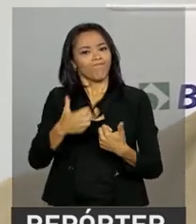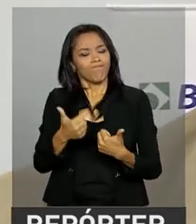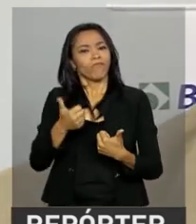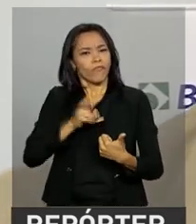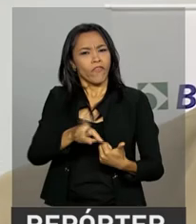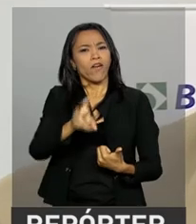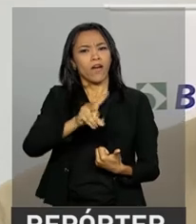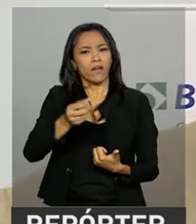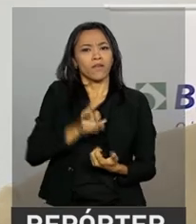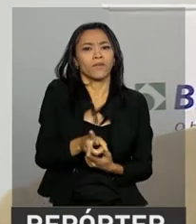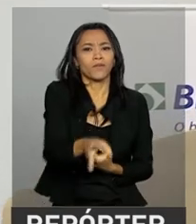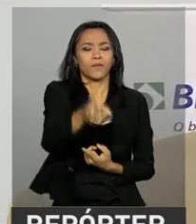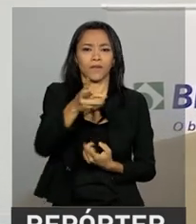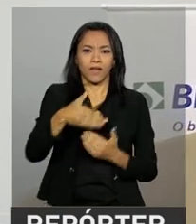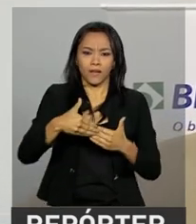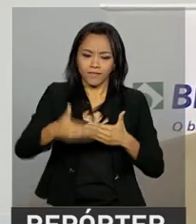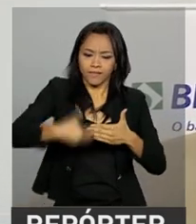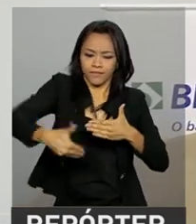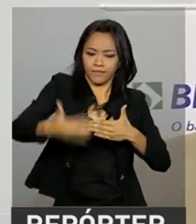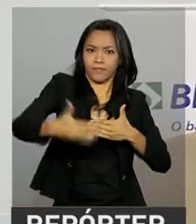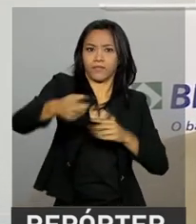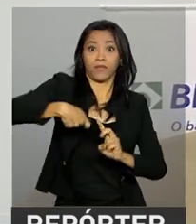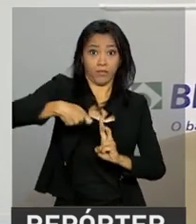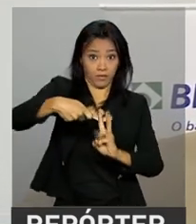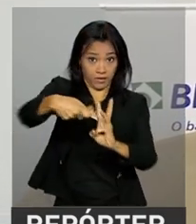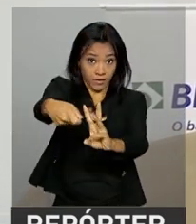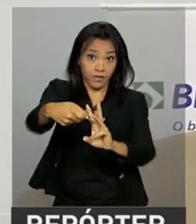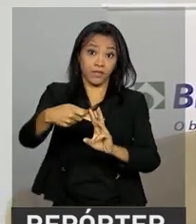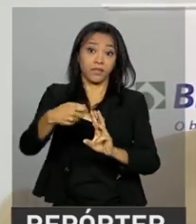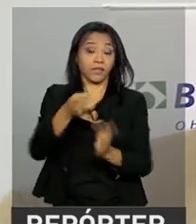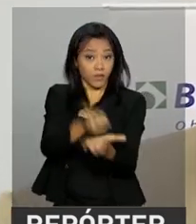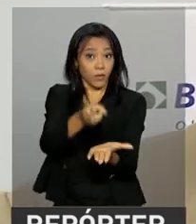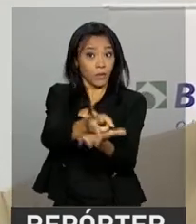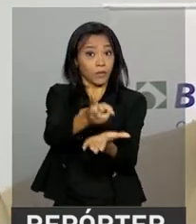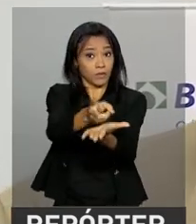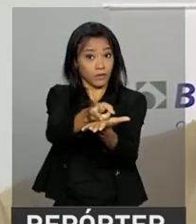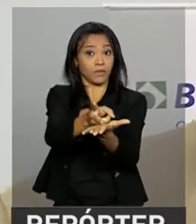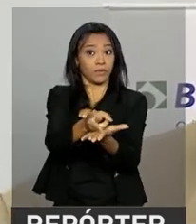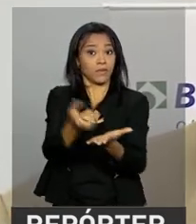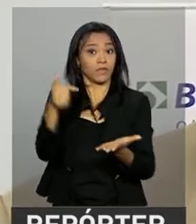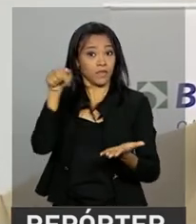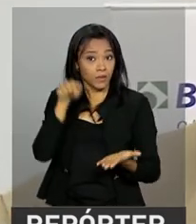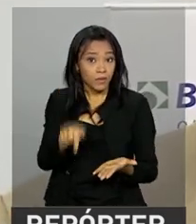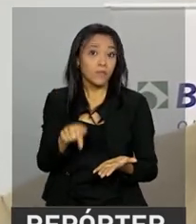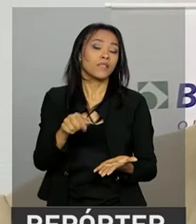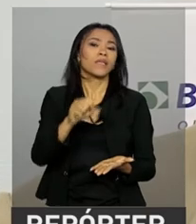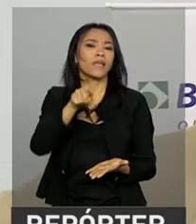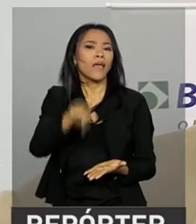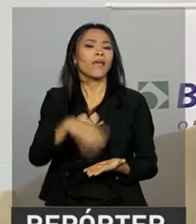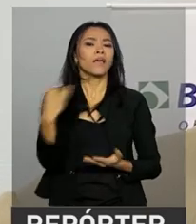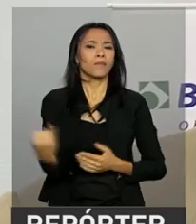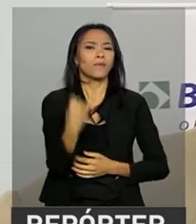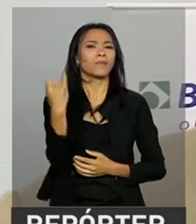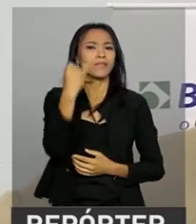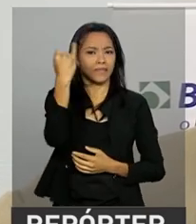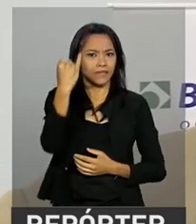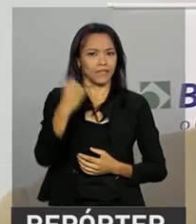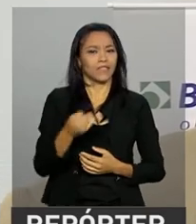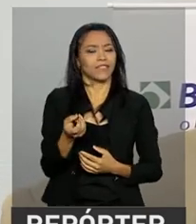continuar ao longo dos próximo - a sustentar um movimento de que era importante e